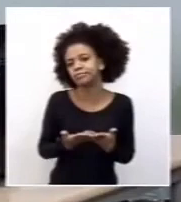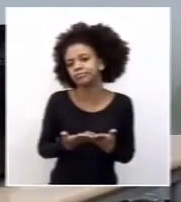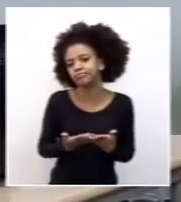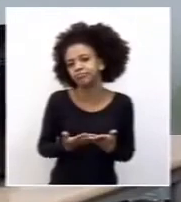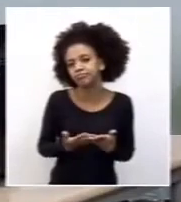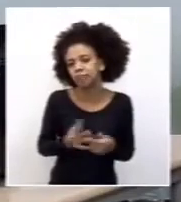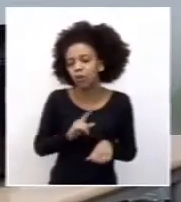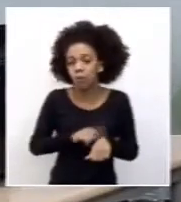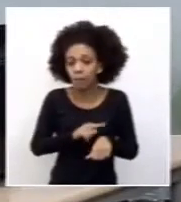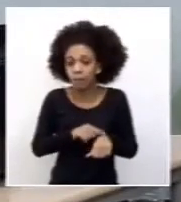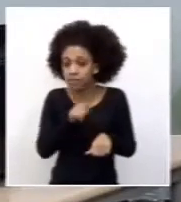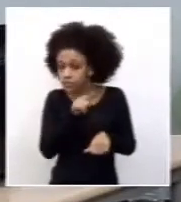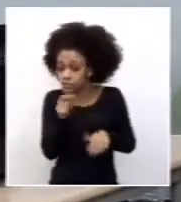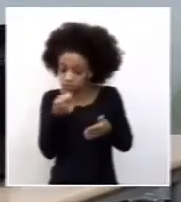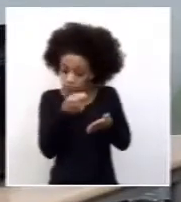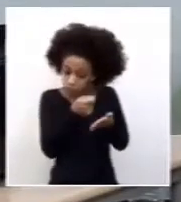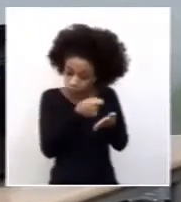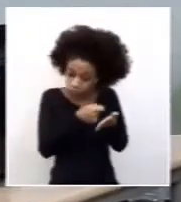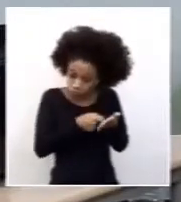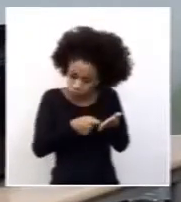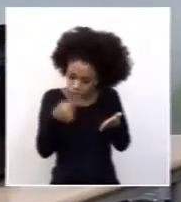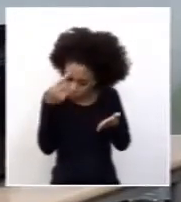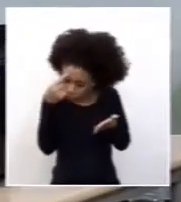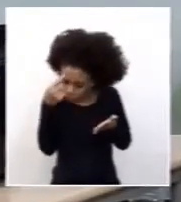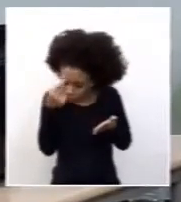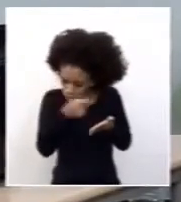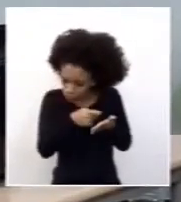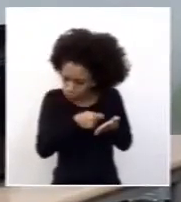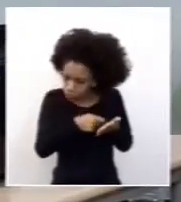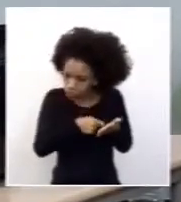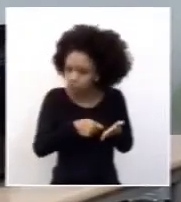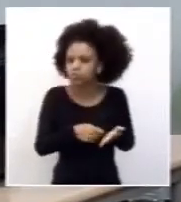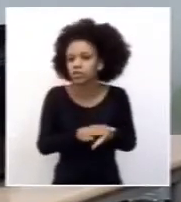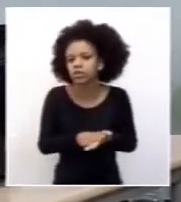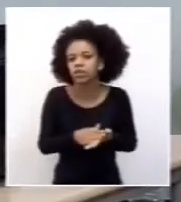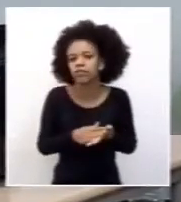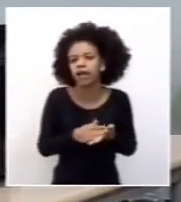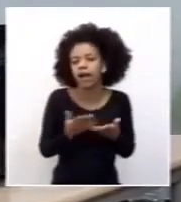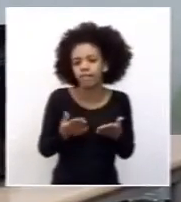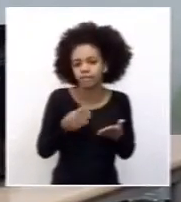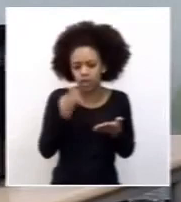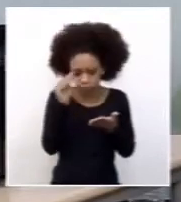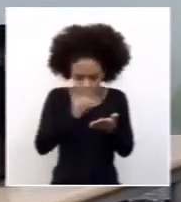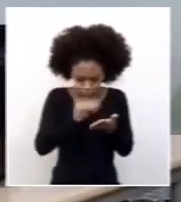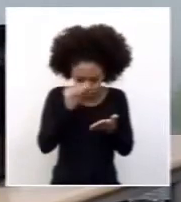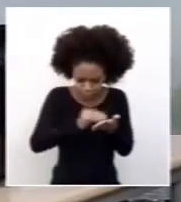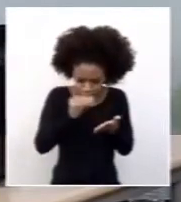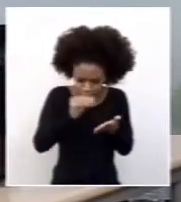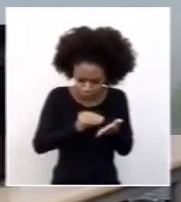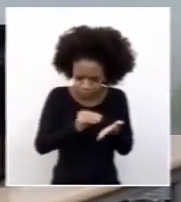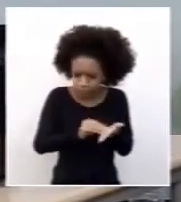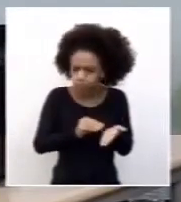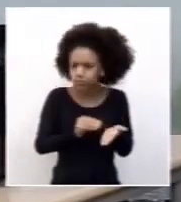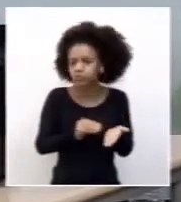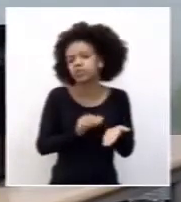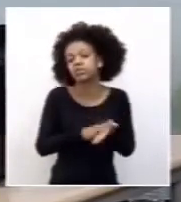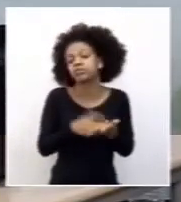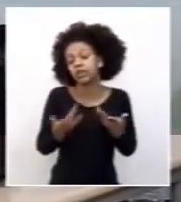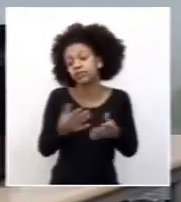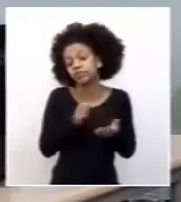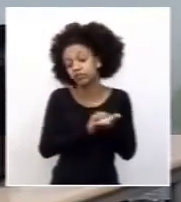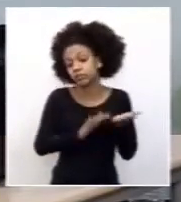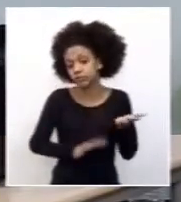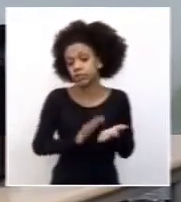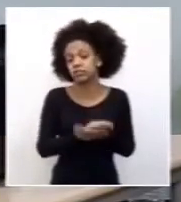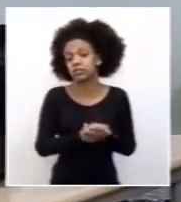professores vão registrando, né? É uma memória, né, das ATPCs. Ele vai colocando as suas reflexões, atividades que assim